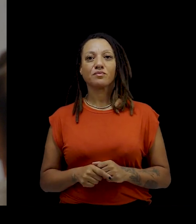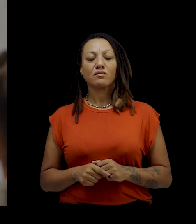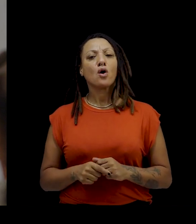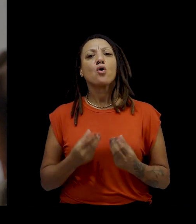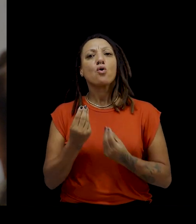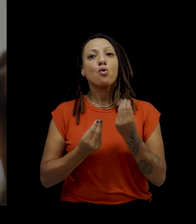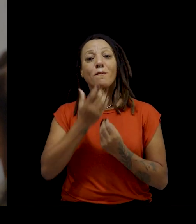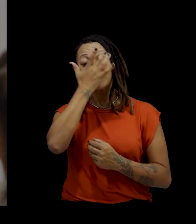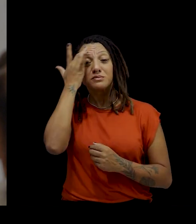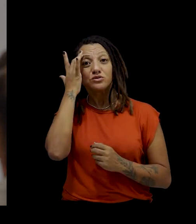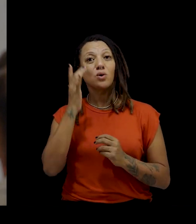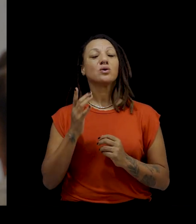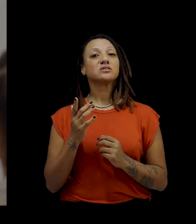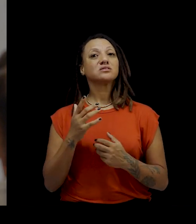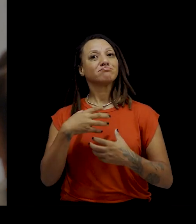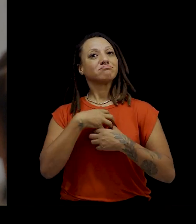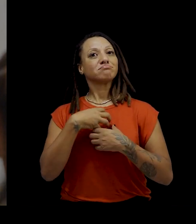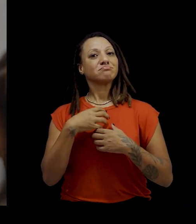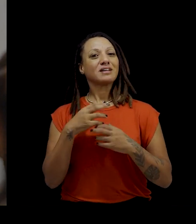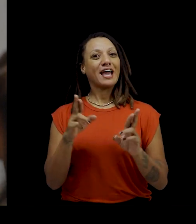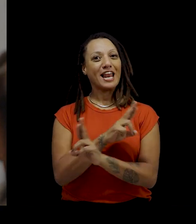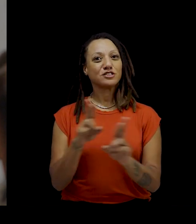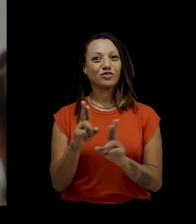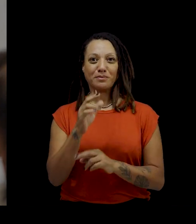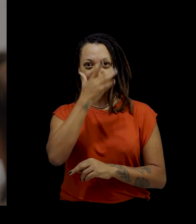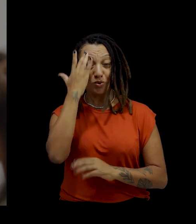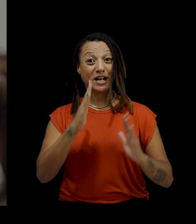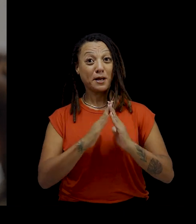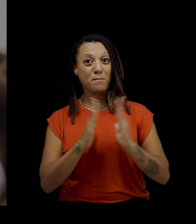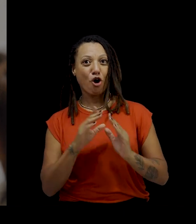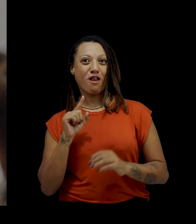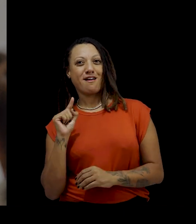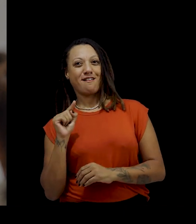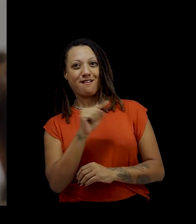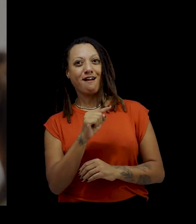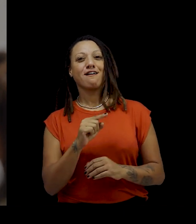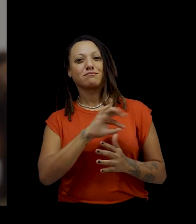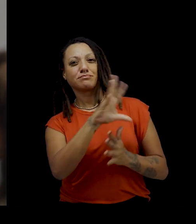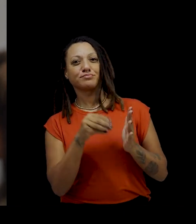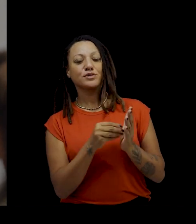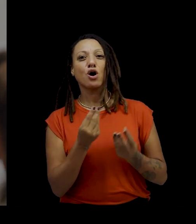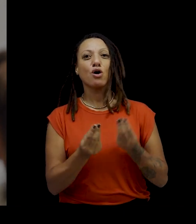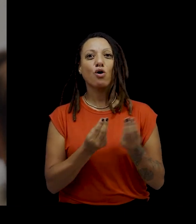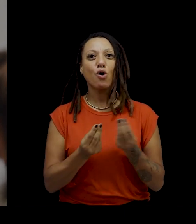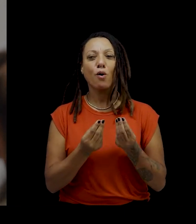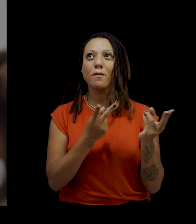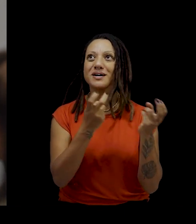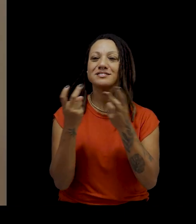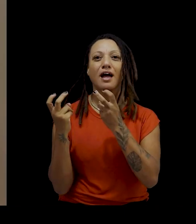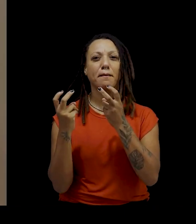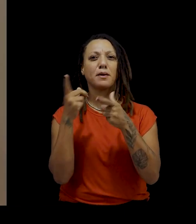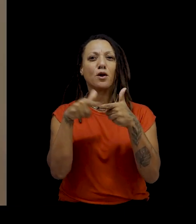mas sobre a maneira que essas pessoas se relacionam com as pessoas, eu digo, os locais, né, se relacionam com